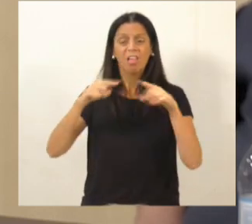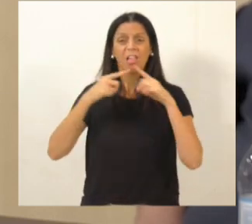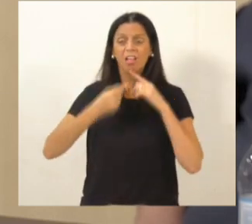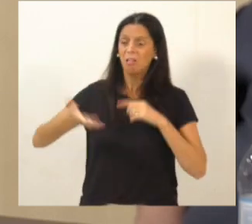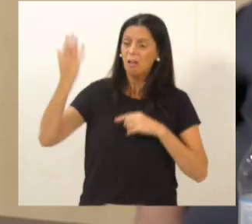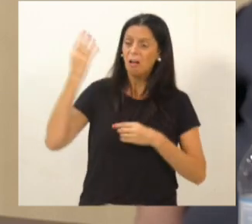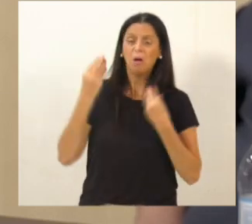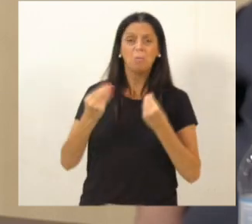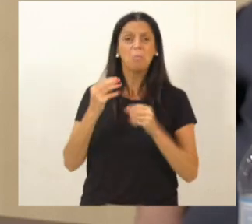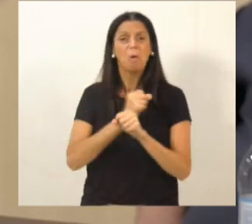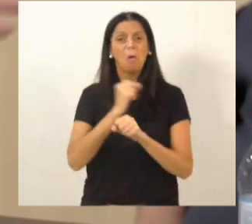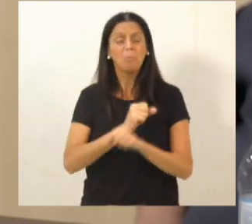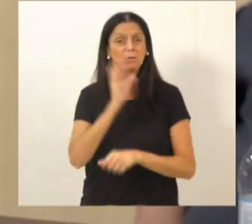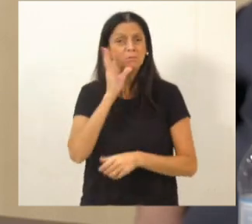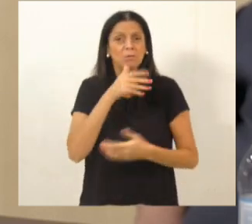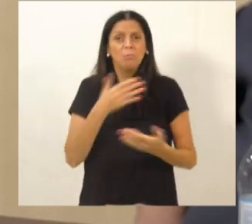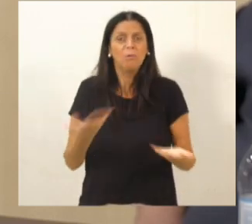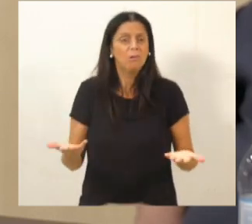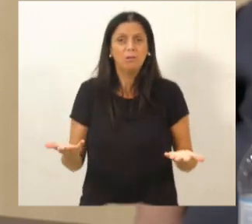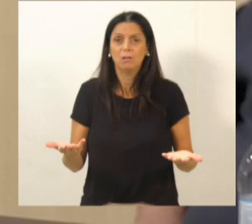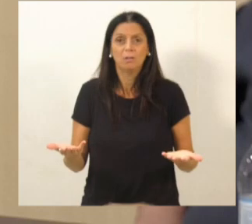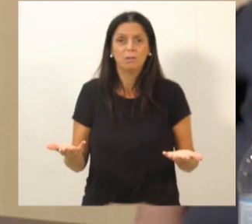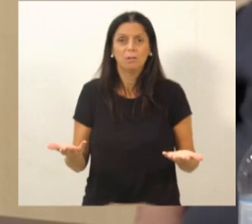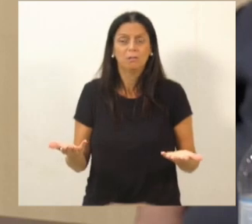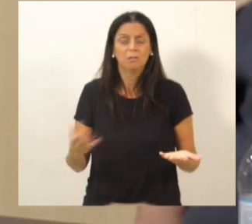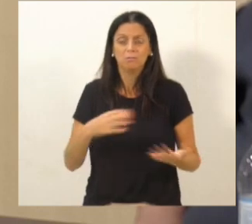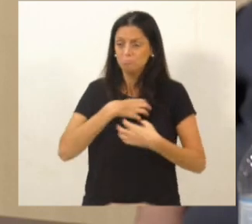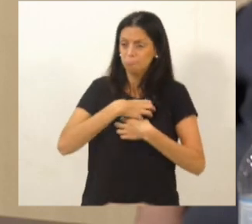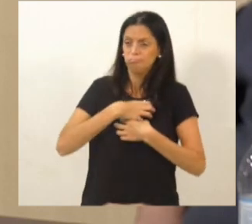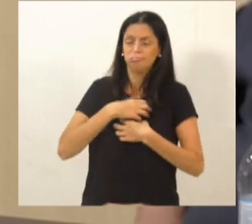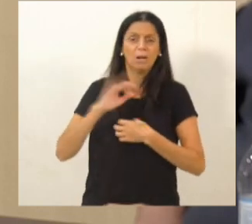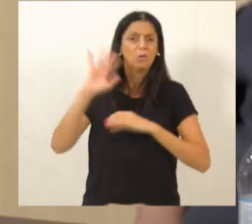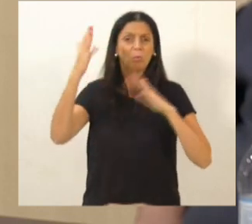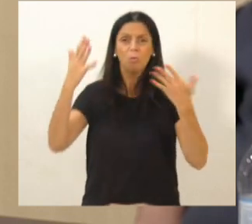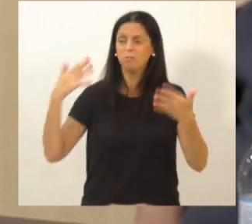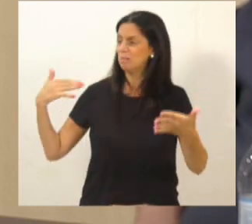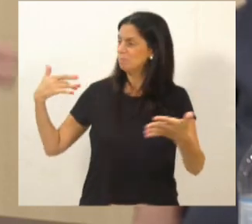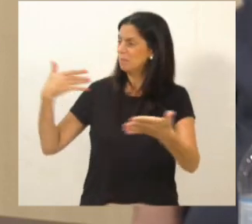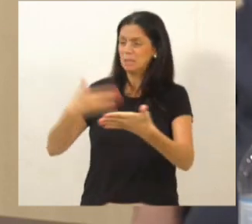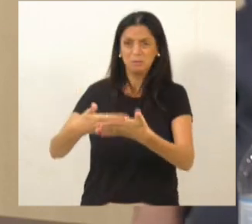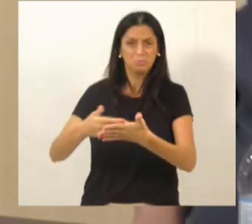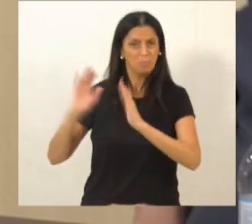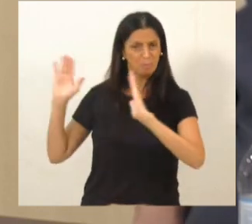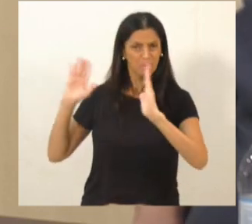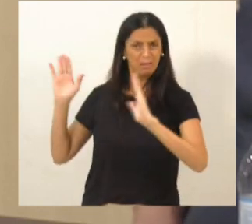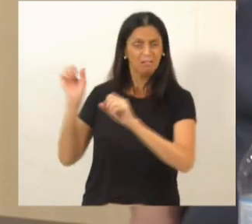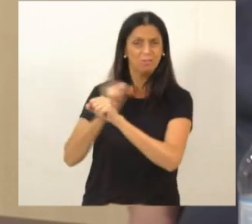está demorando tanto, e de situações lastimáveis que ocorreram durante a execução da obra, que, repito,